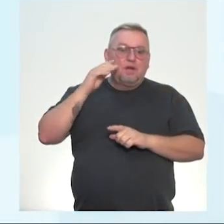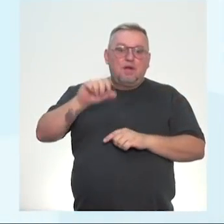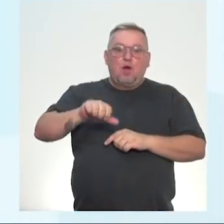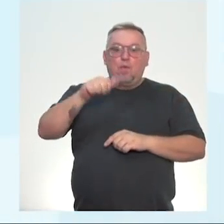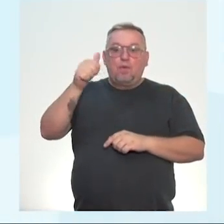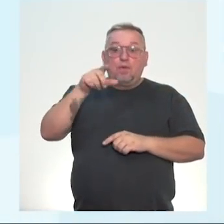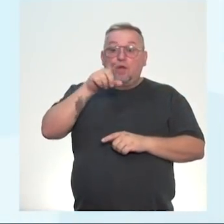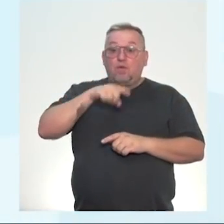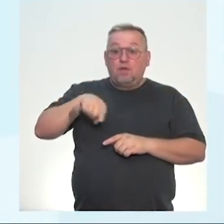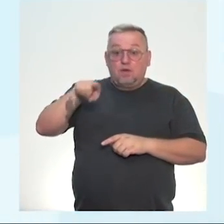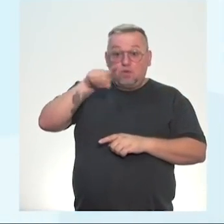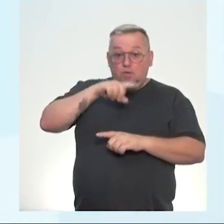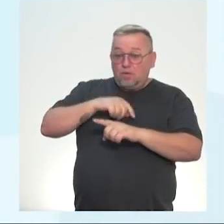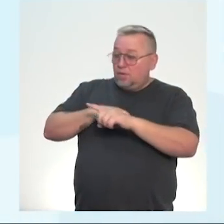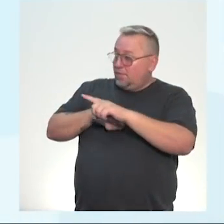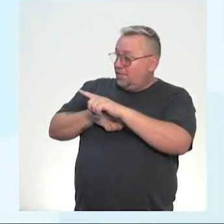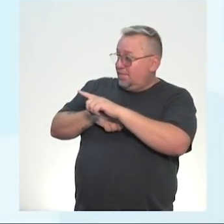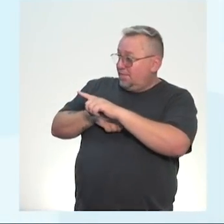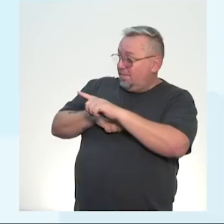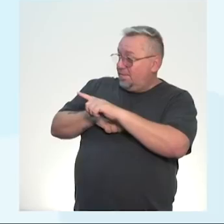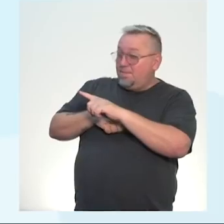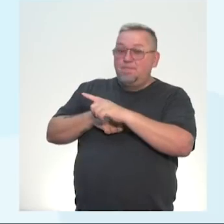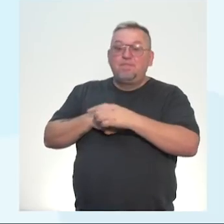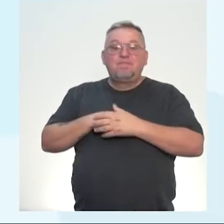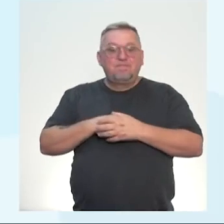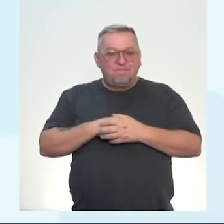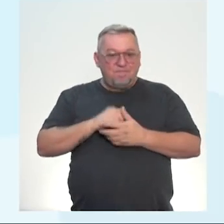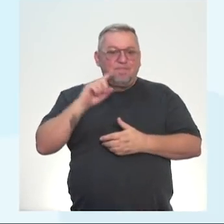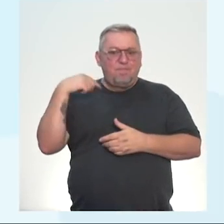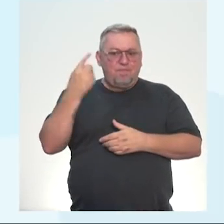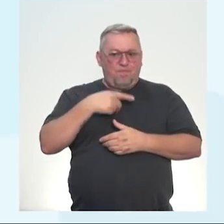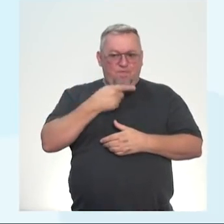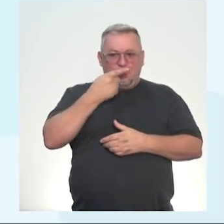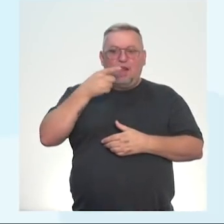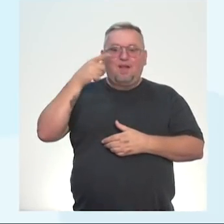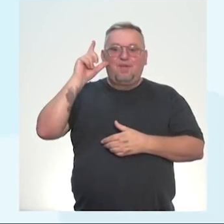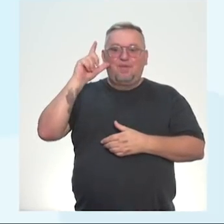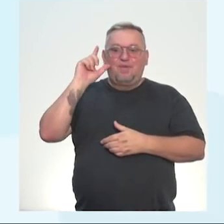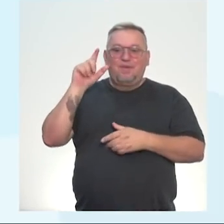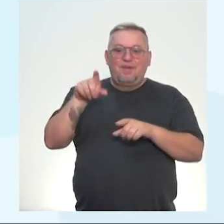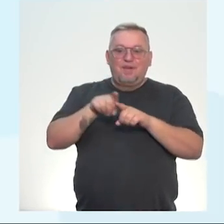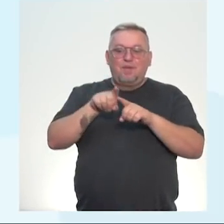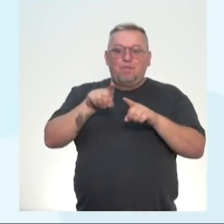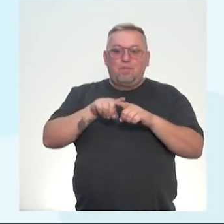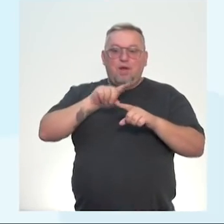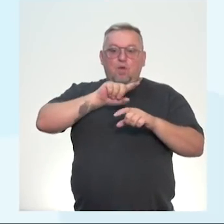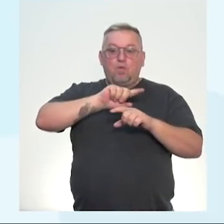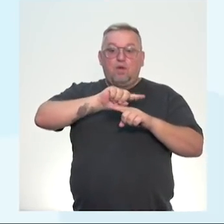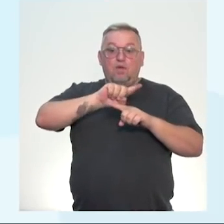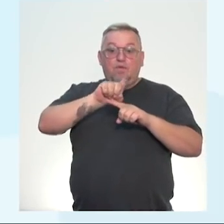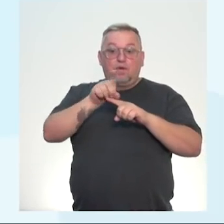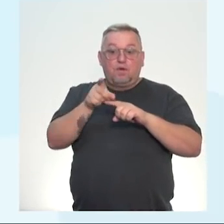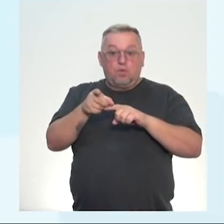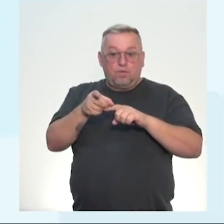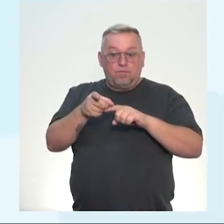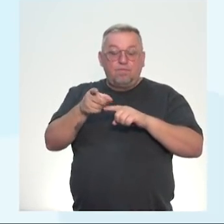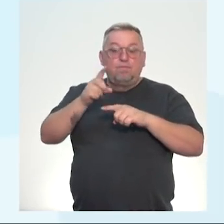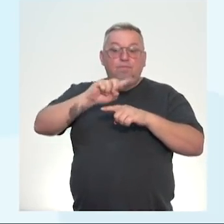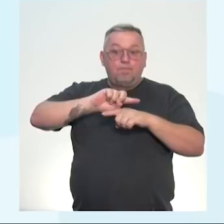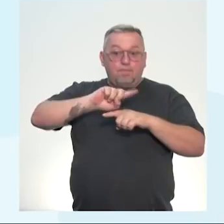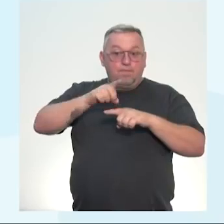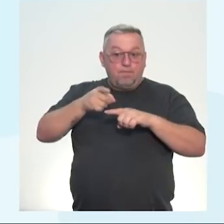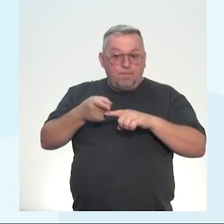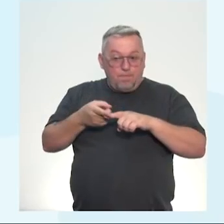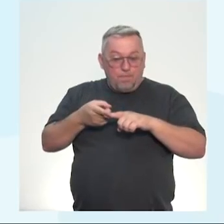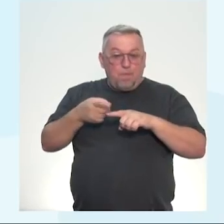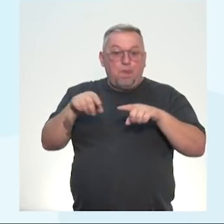primeira aí é o círculo, né, Tony? Show. Então, nós comentamos ontem, né, no transferidor, né? Nós fizemos o transferidor. Então,